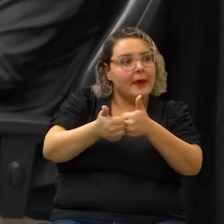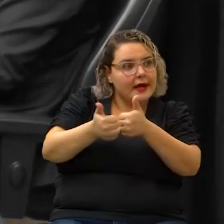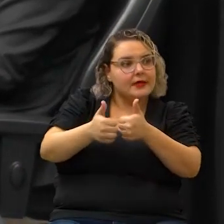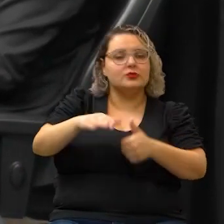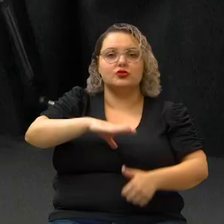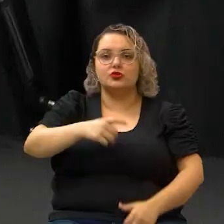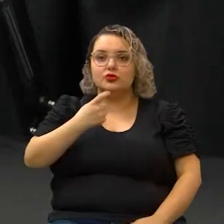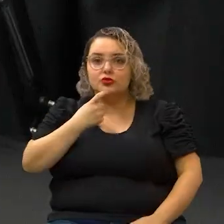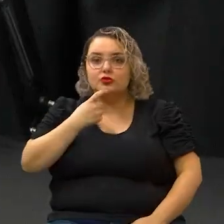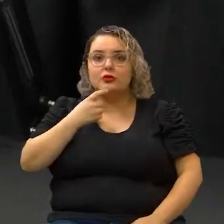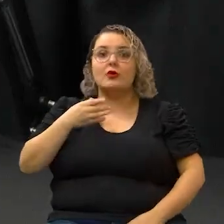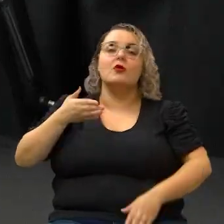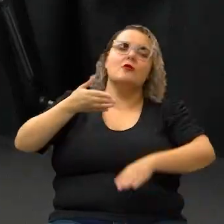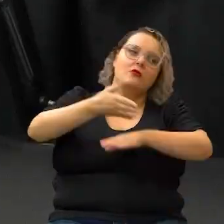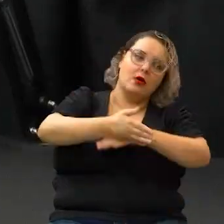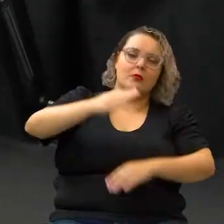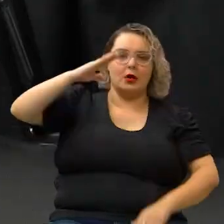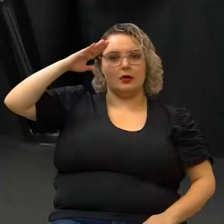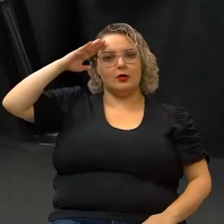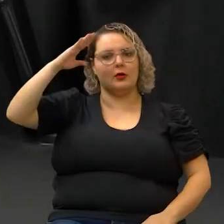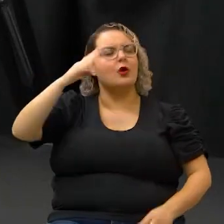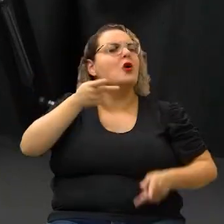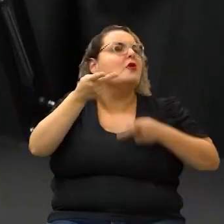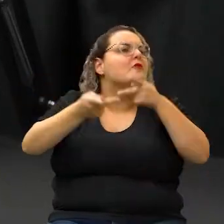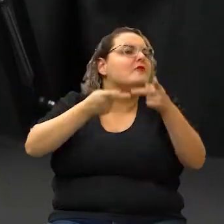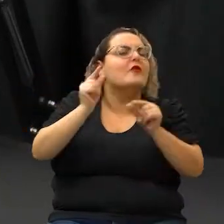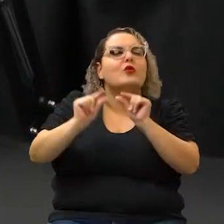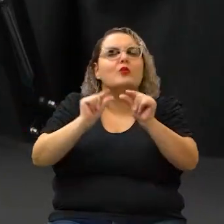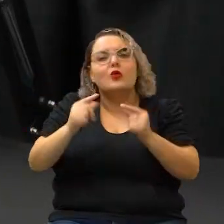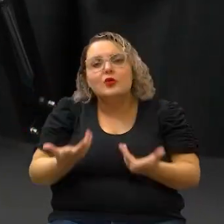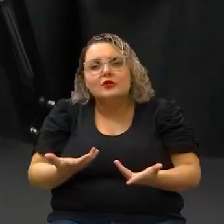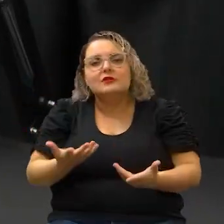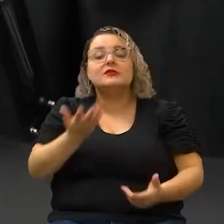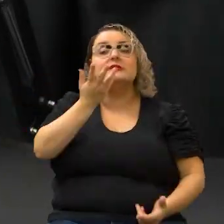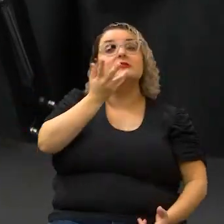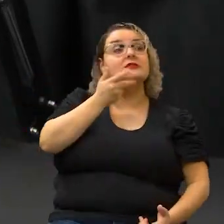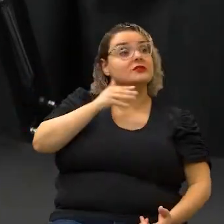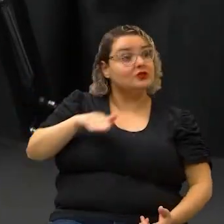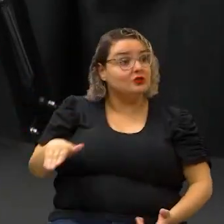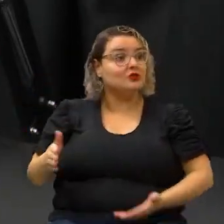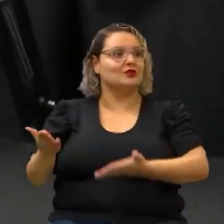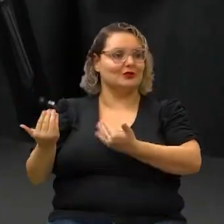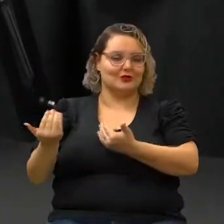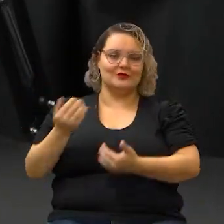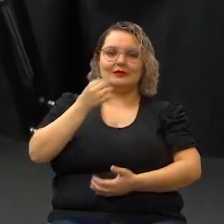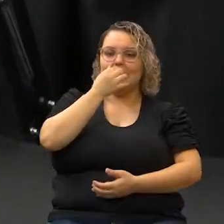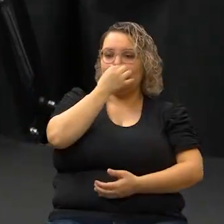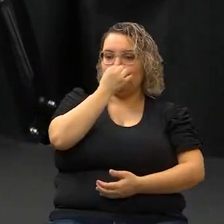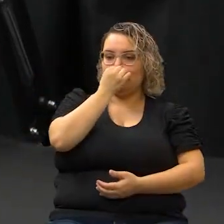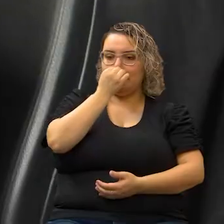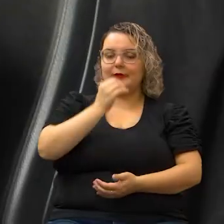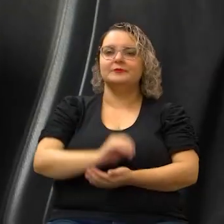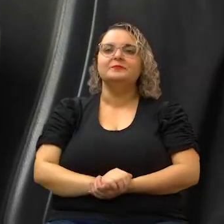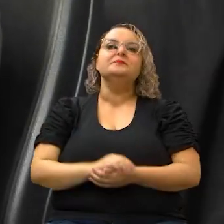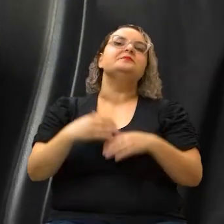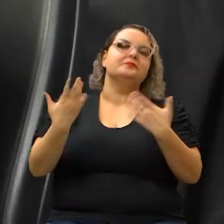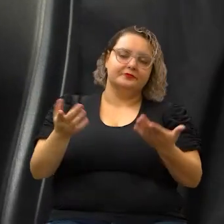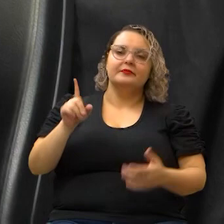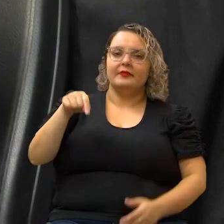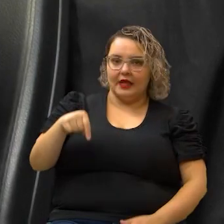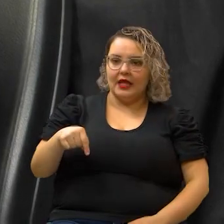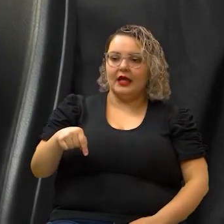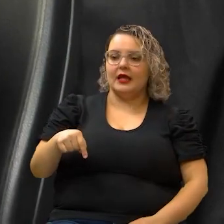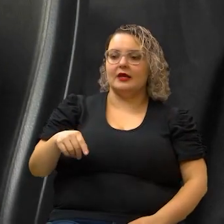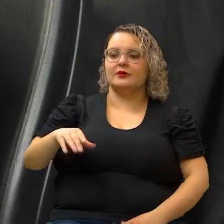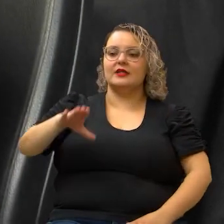né? Serviu o Exército. Conta um pouquinho dessa questão da infância e juventude. Muito bem, é isso mesmo. Eu sou de